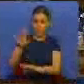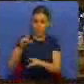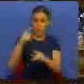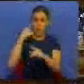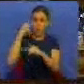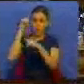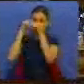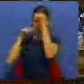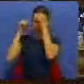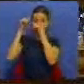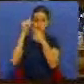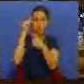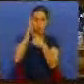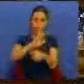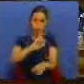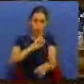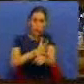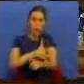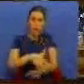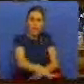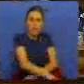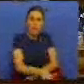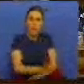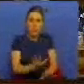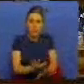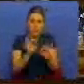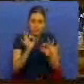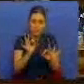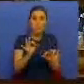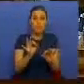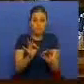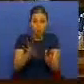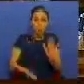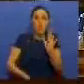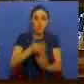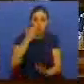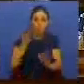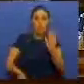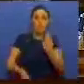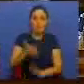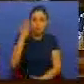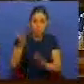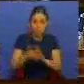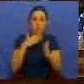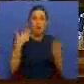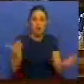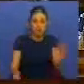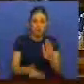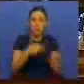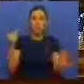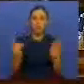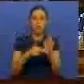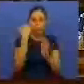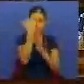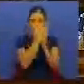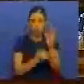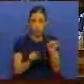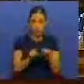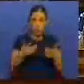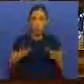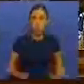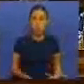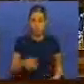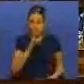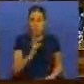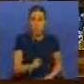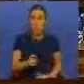cataratas, por exemplo, a outras situações que são de extraordinária urgência e de grandes listas de espera neste preciso momento.